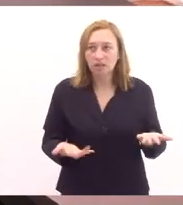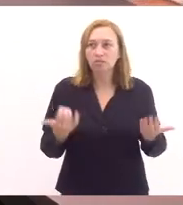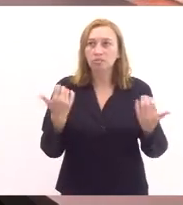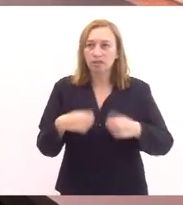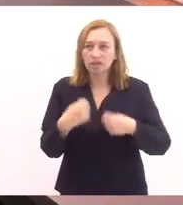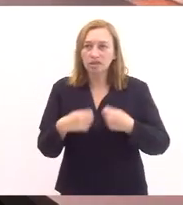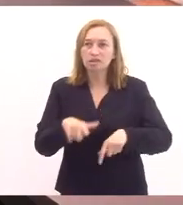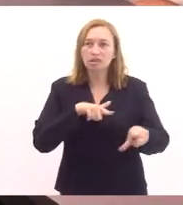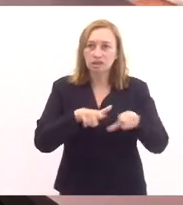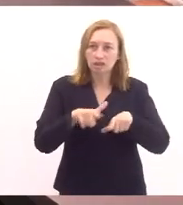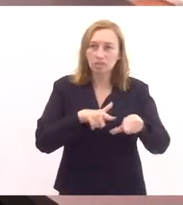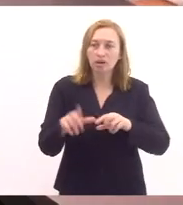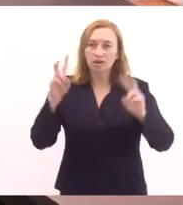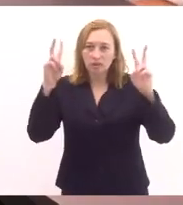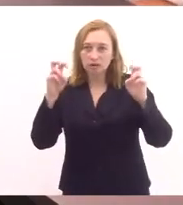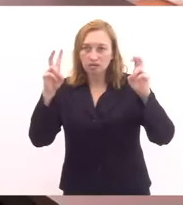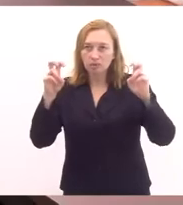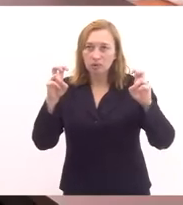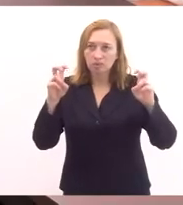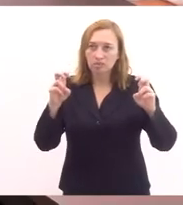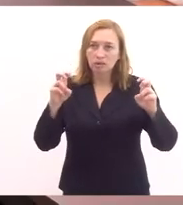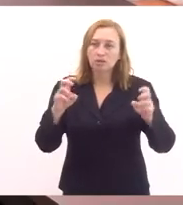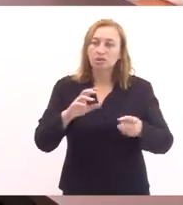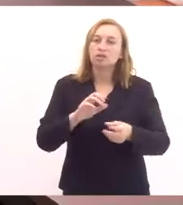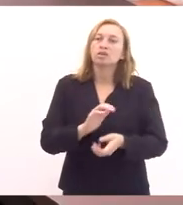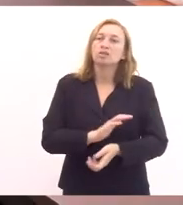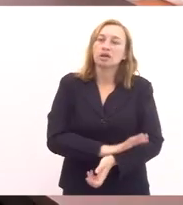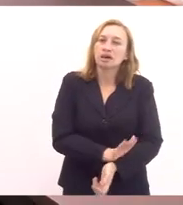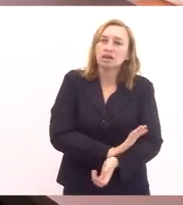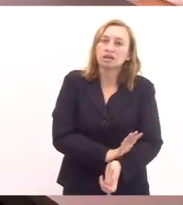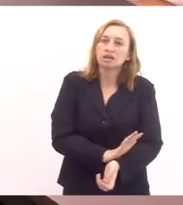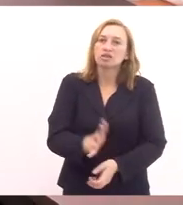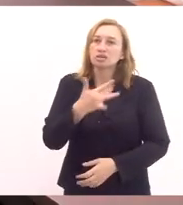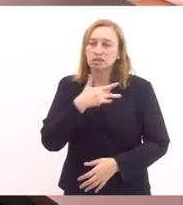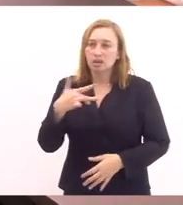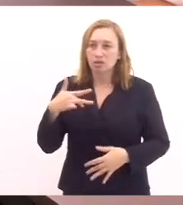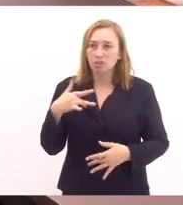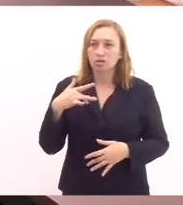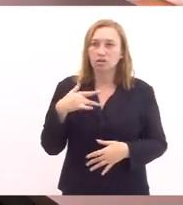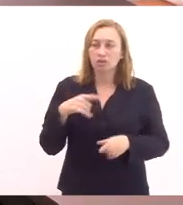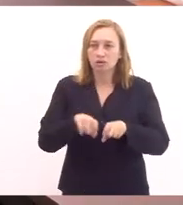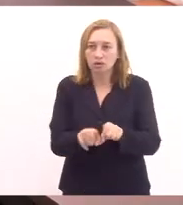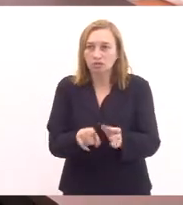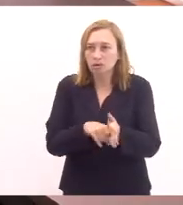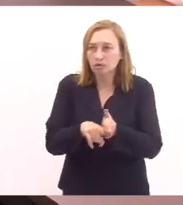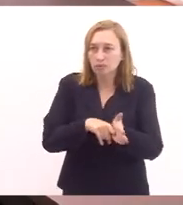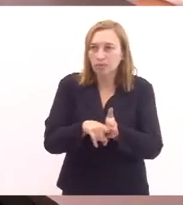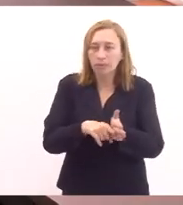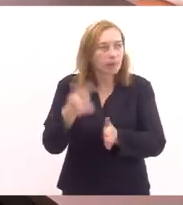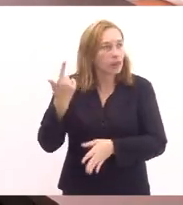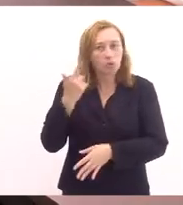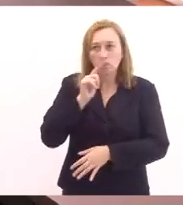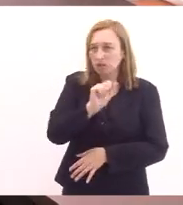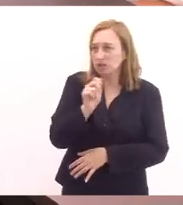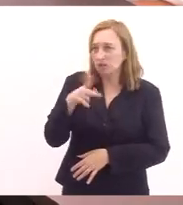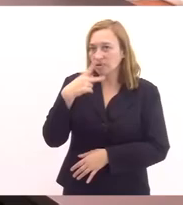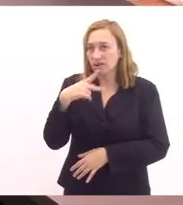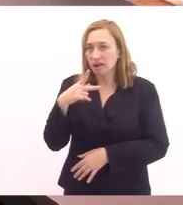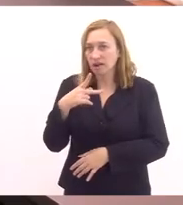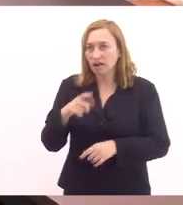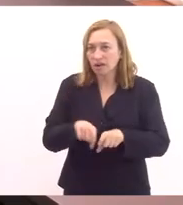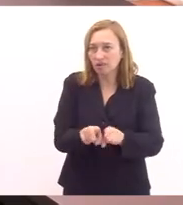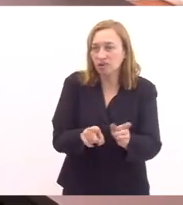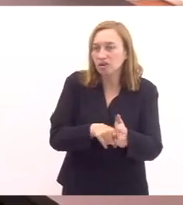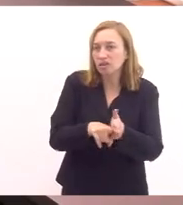gente precisa trabalhar a questão do racismo em saúde do racismo obstétrico porque né Roberta não consigo mais dizer que é violência